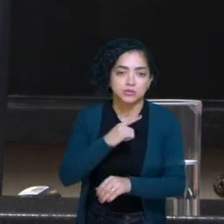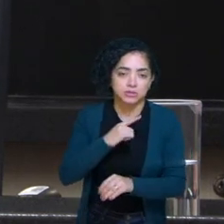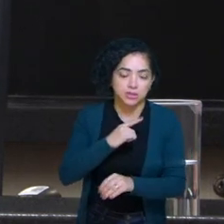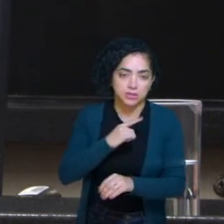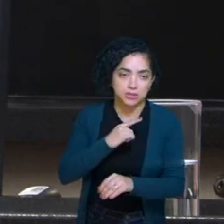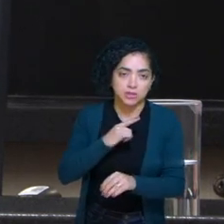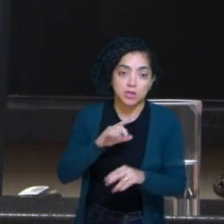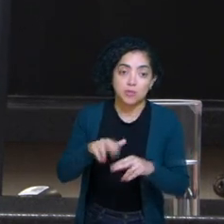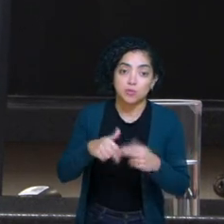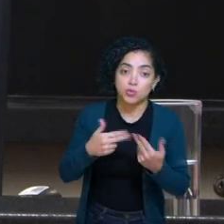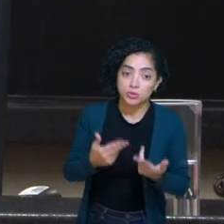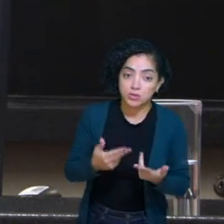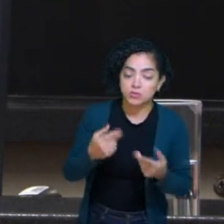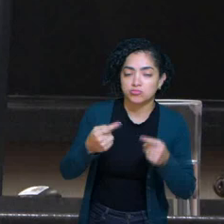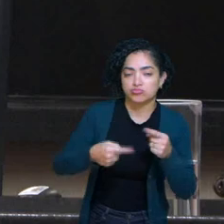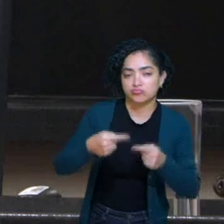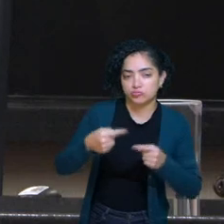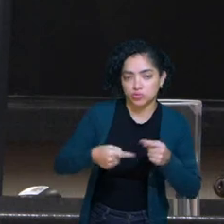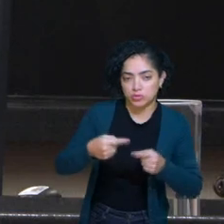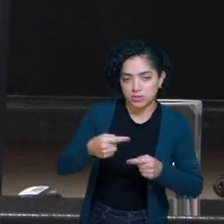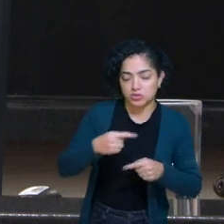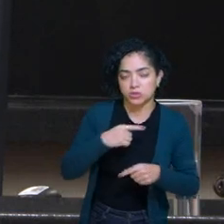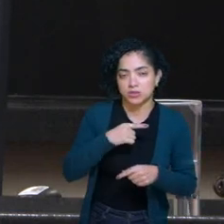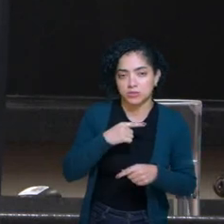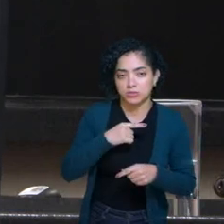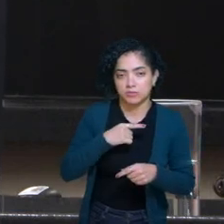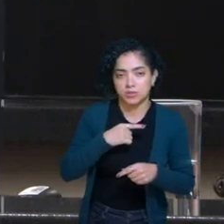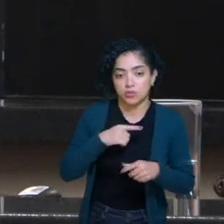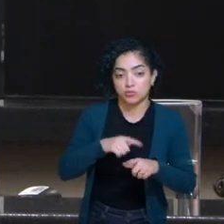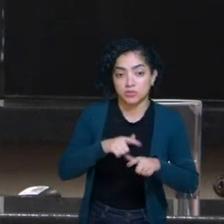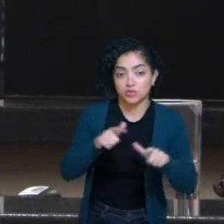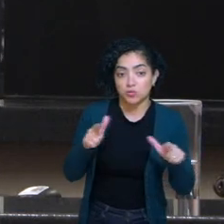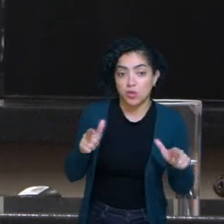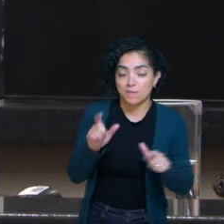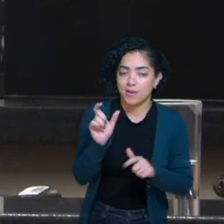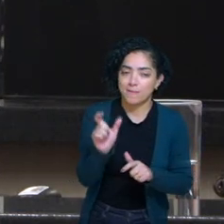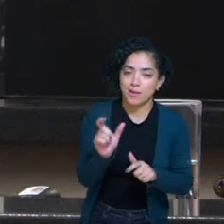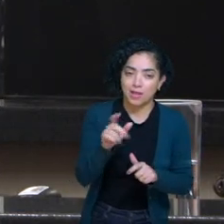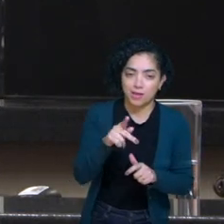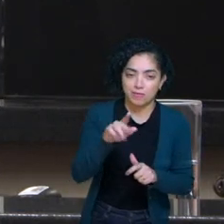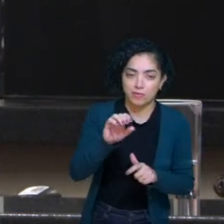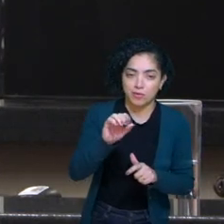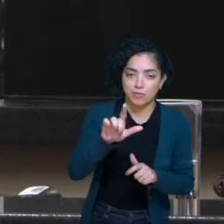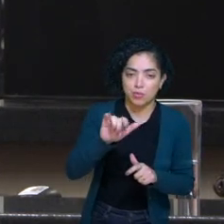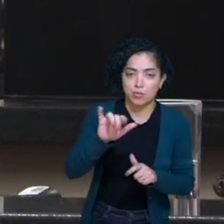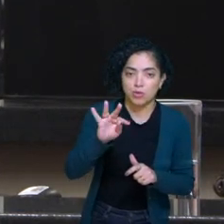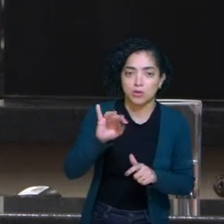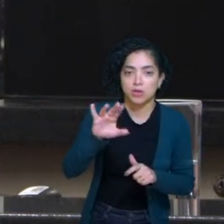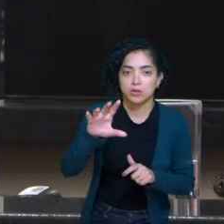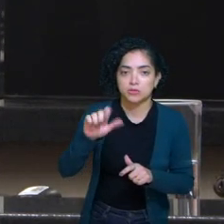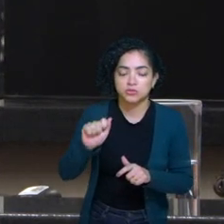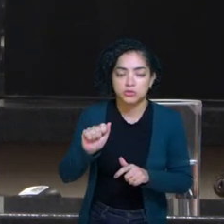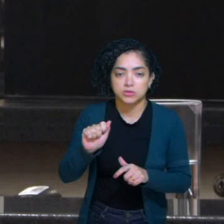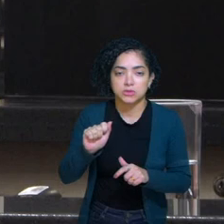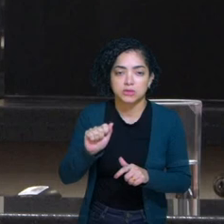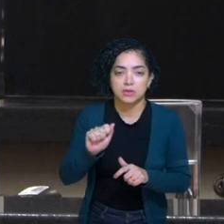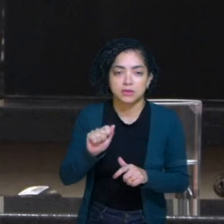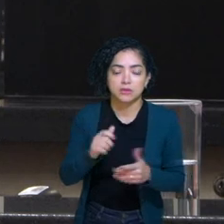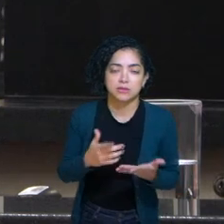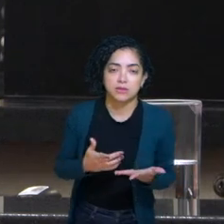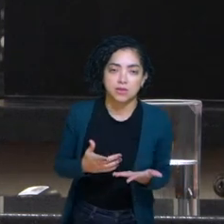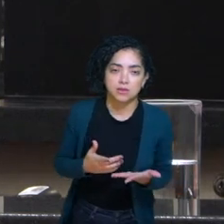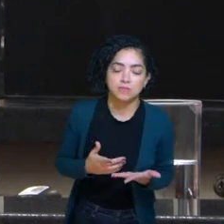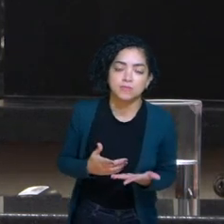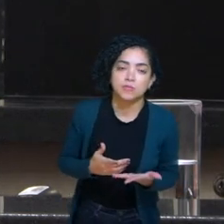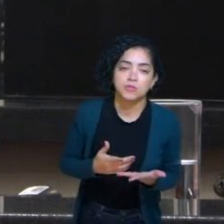também política no sentido amplo que essa palavra tem porque ela tem uma intencionalidade né